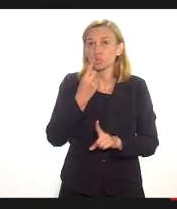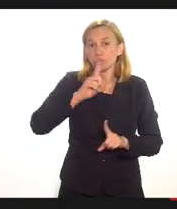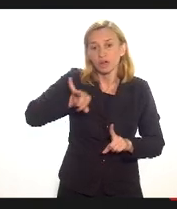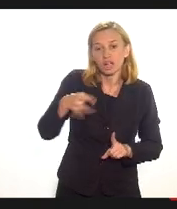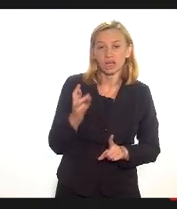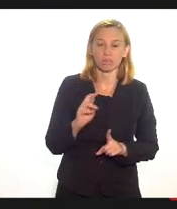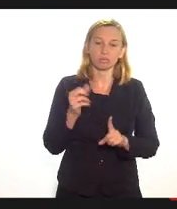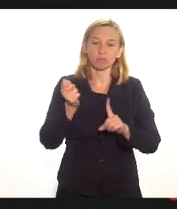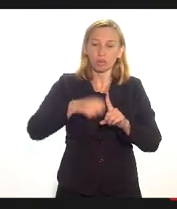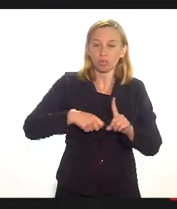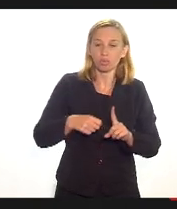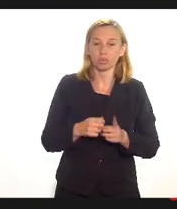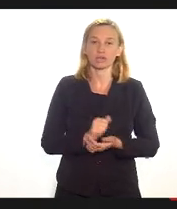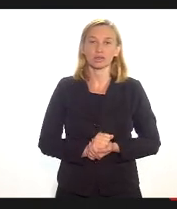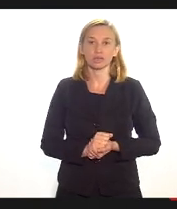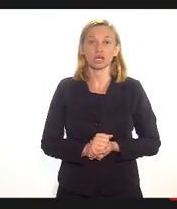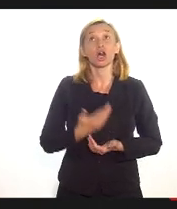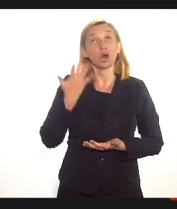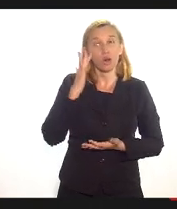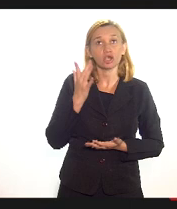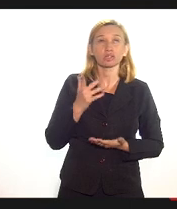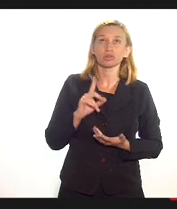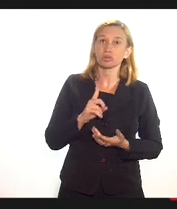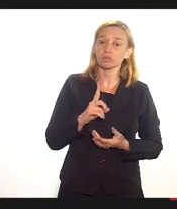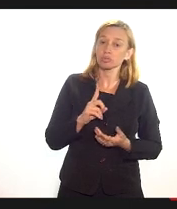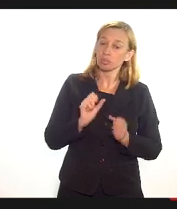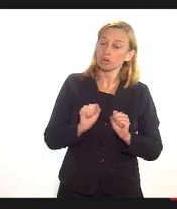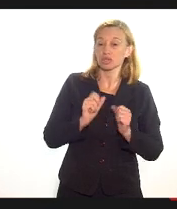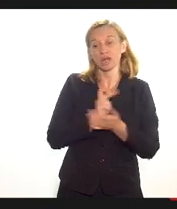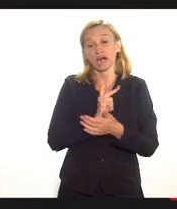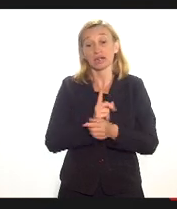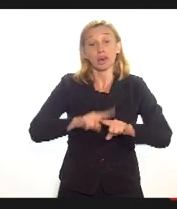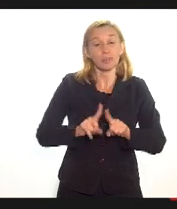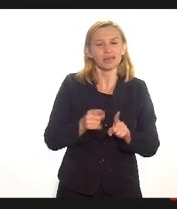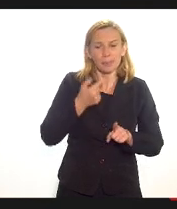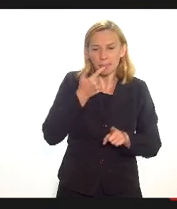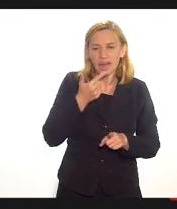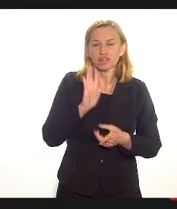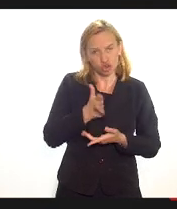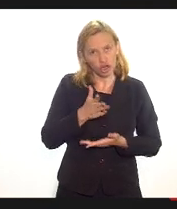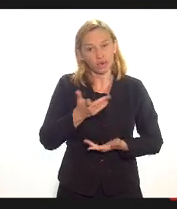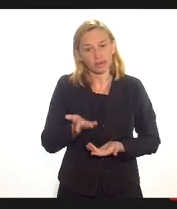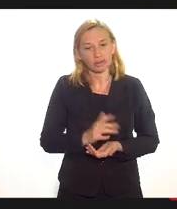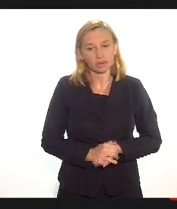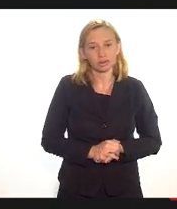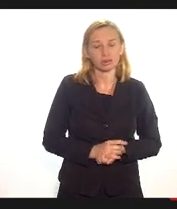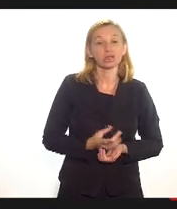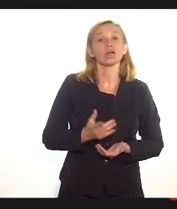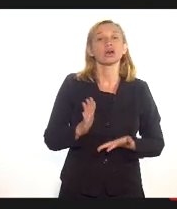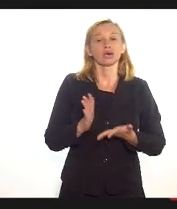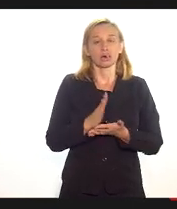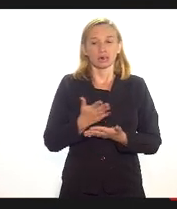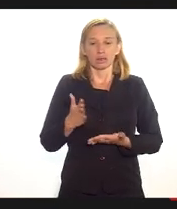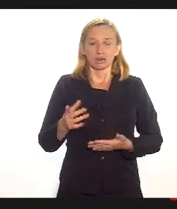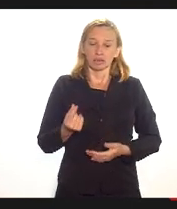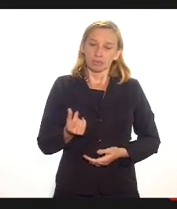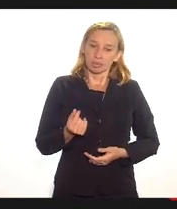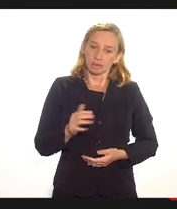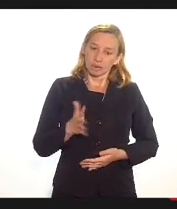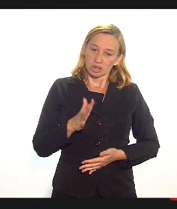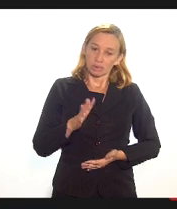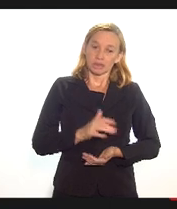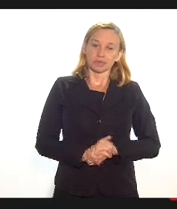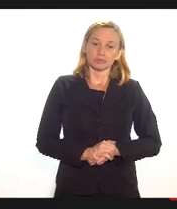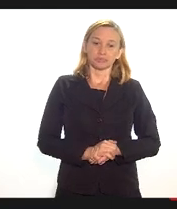um bilhão por mês, eu posso estar enganado no cálculo, mas é muito próximo disso. Então a gente tem que, pelo menos no